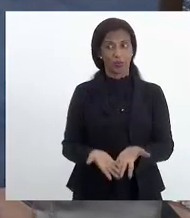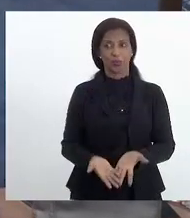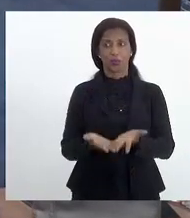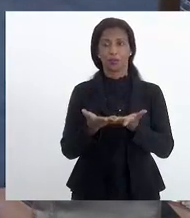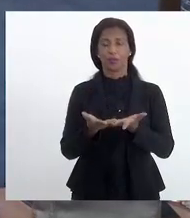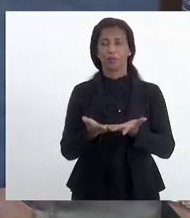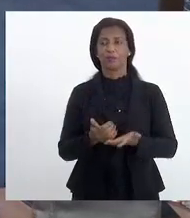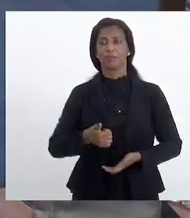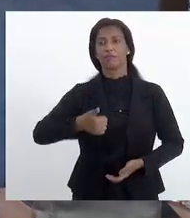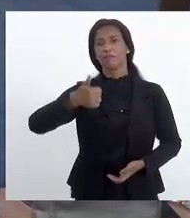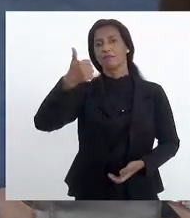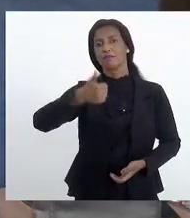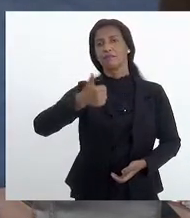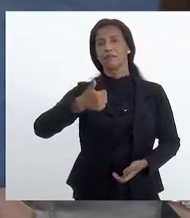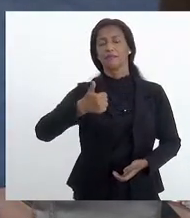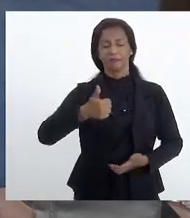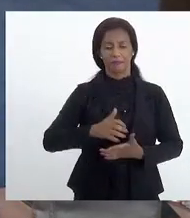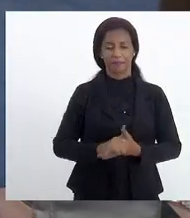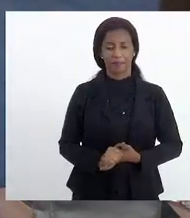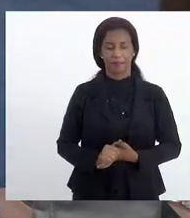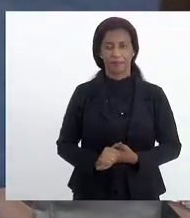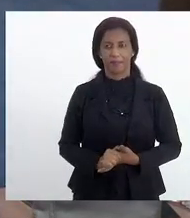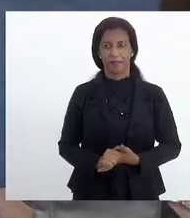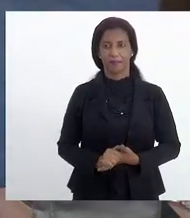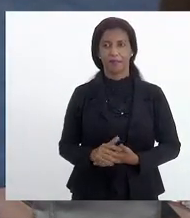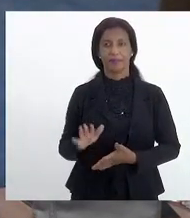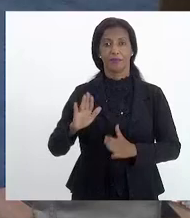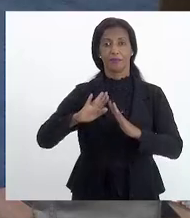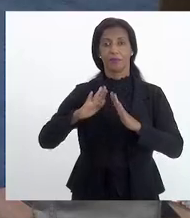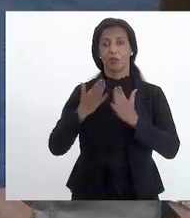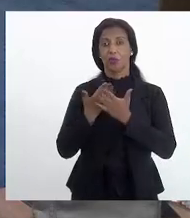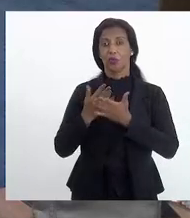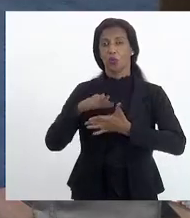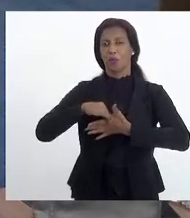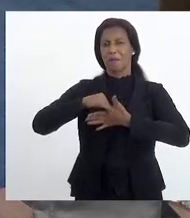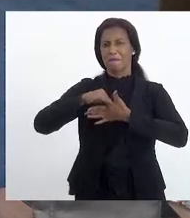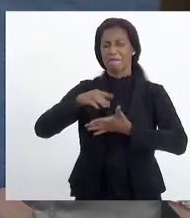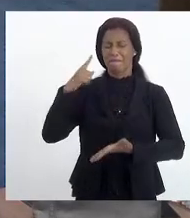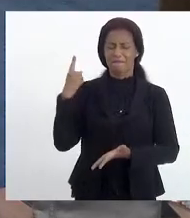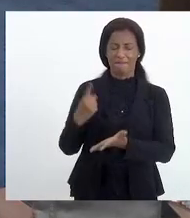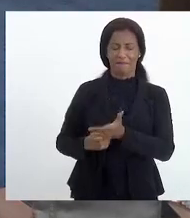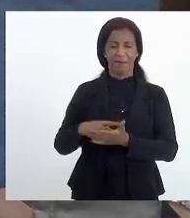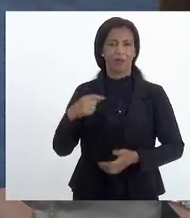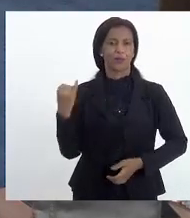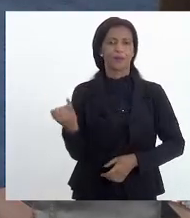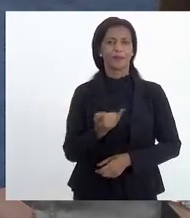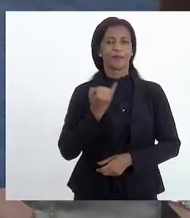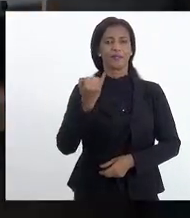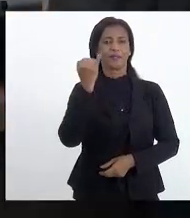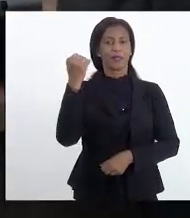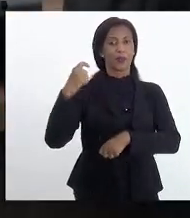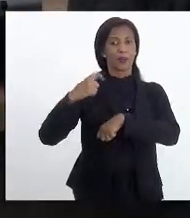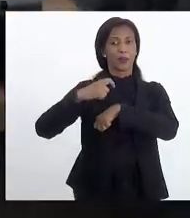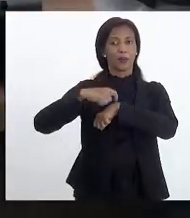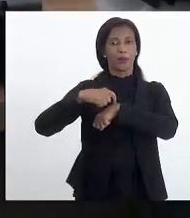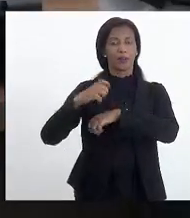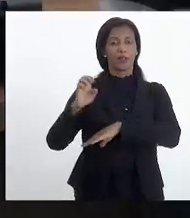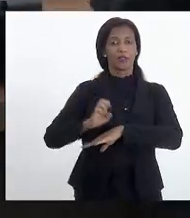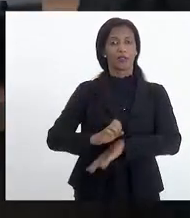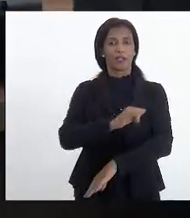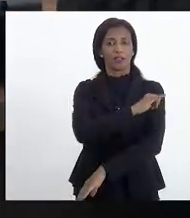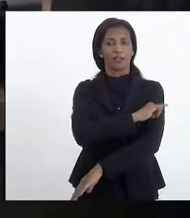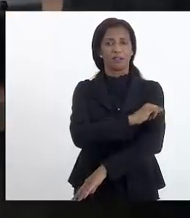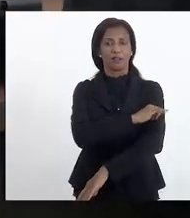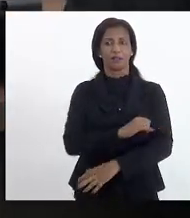Em primeiro lugar, eu acho que esse colégio de líderes ele marca um momento importante, que é o momento em que o Estado do Rio de